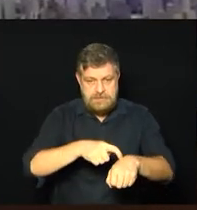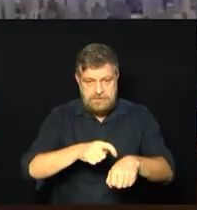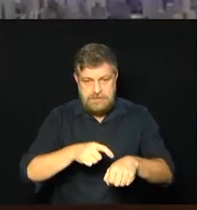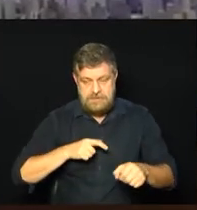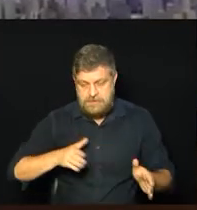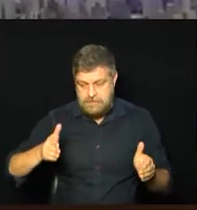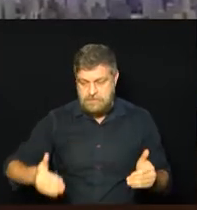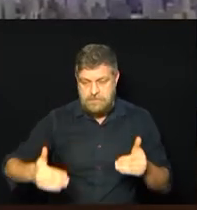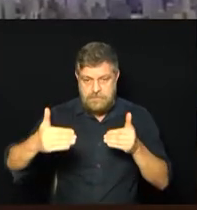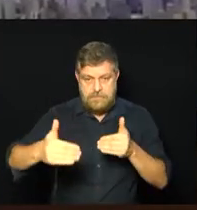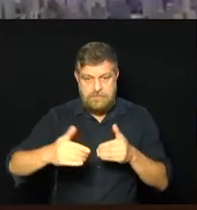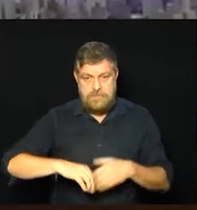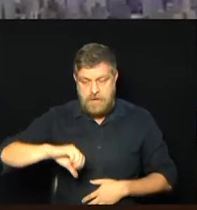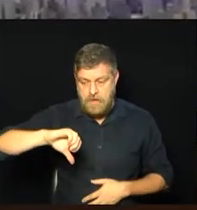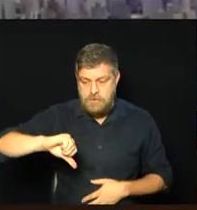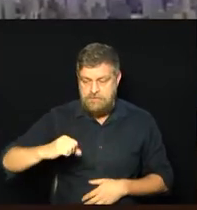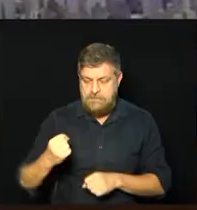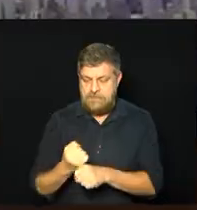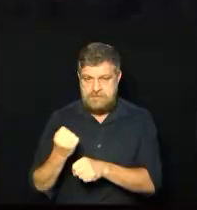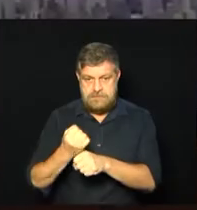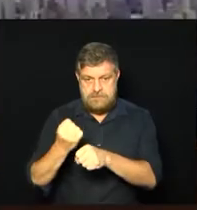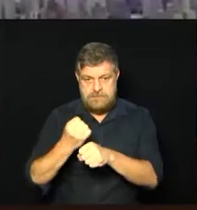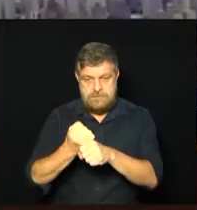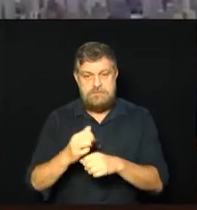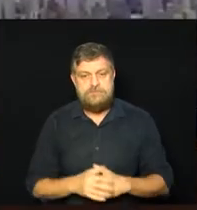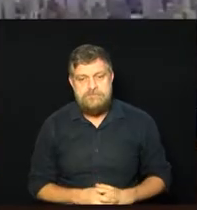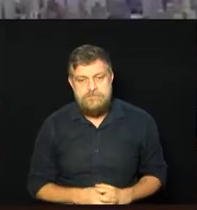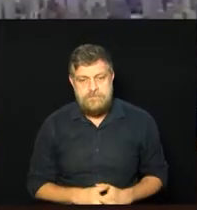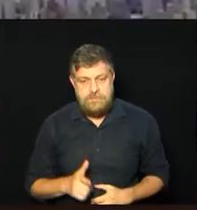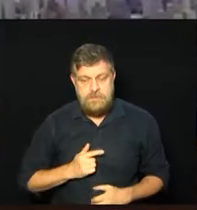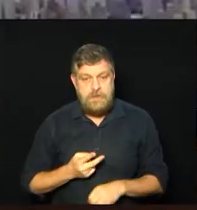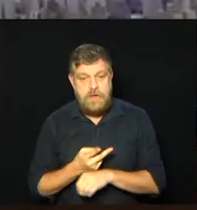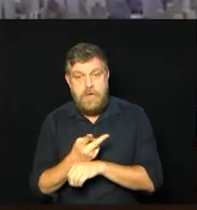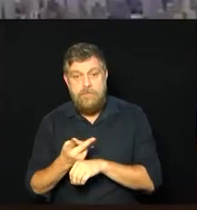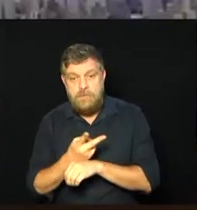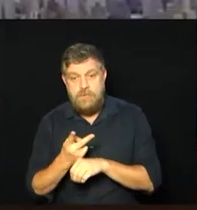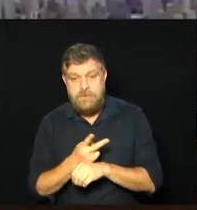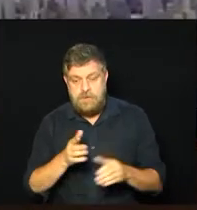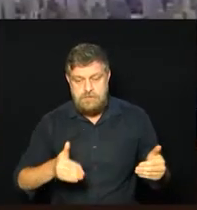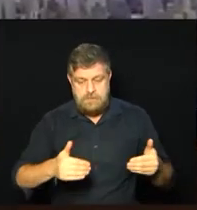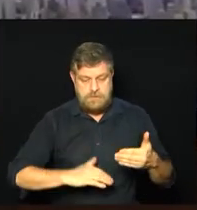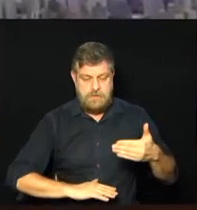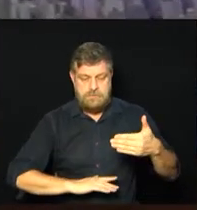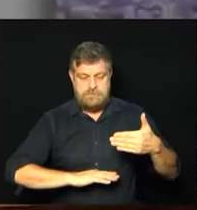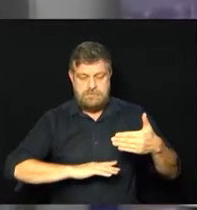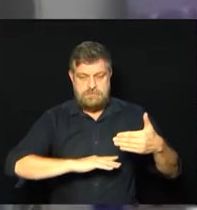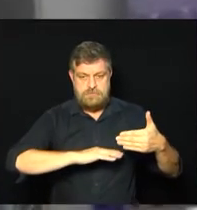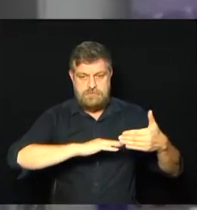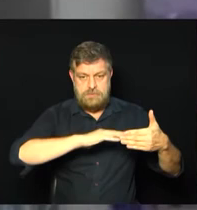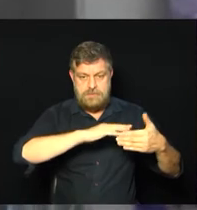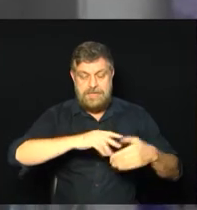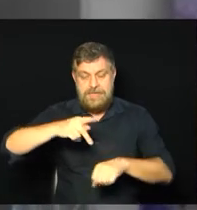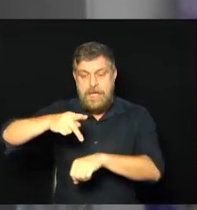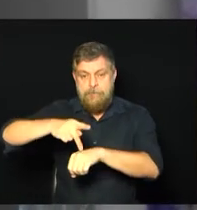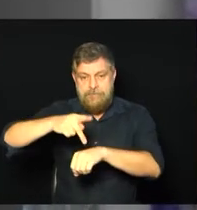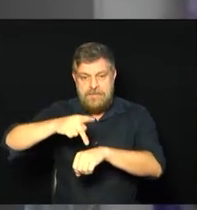ETA nova que será construída na região norte da cidade. Segundo, buscando água da própria represa de Pedreira